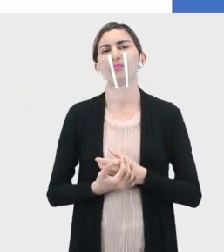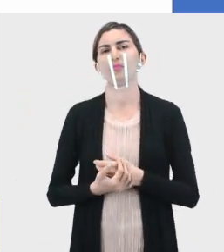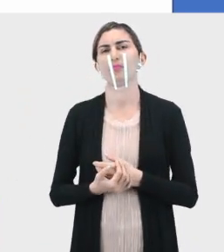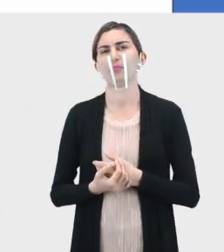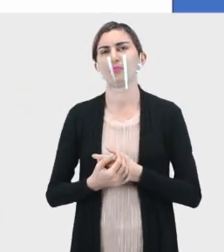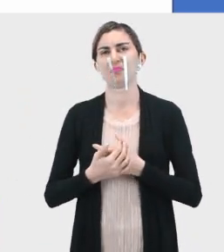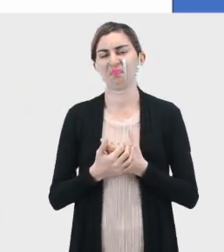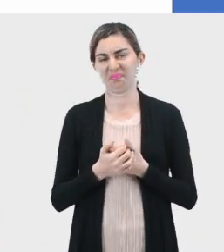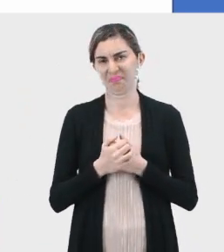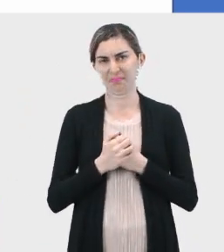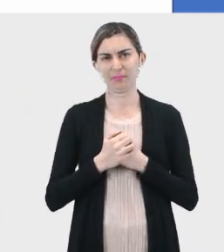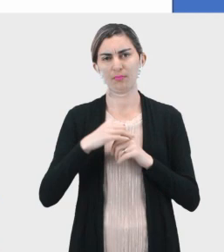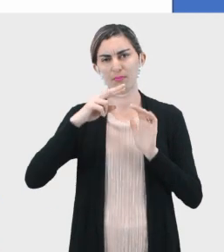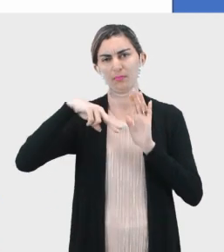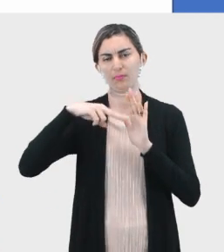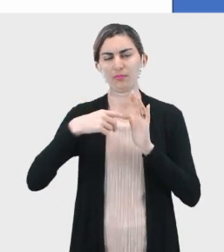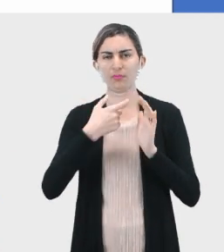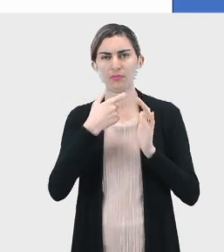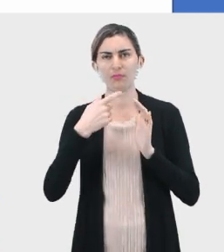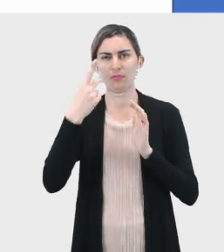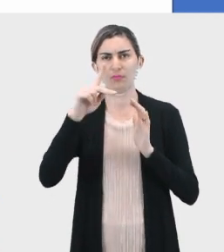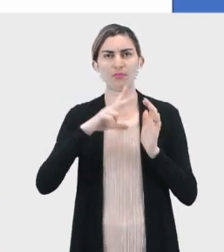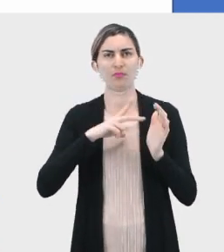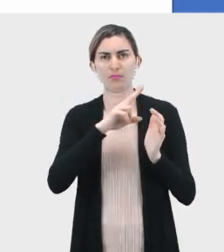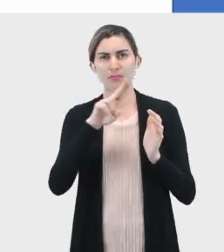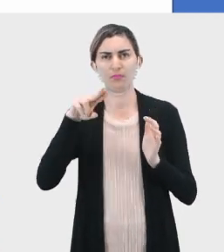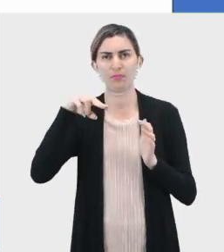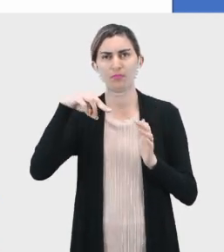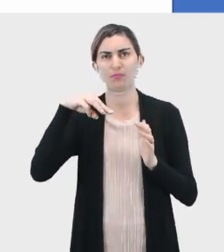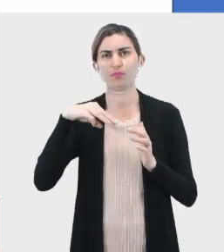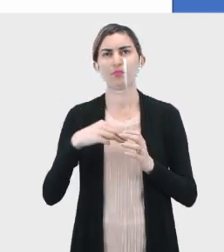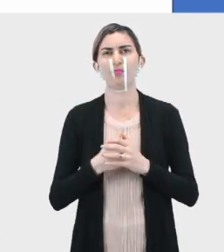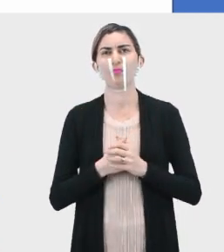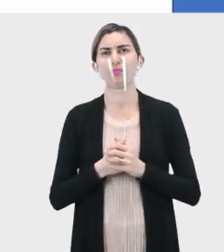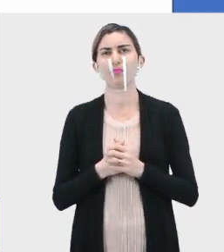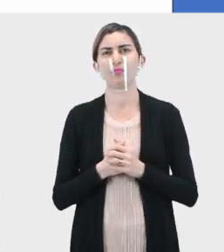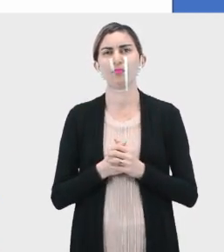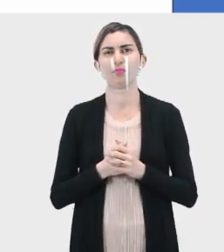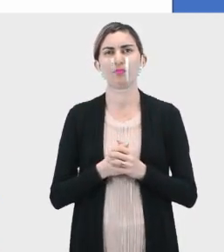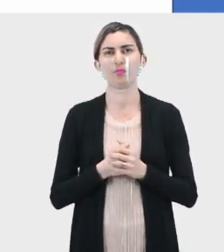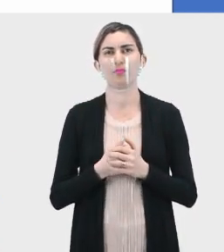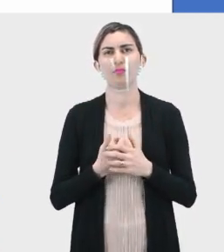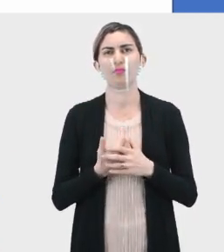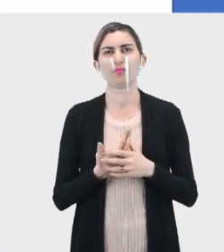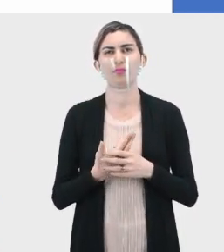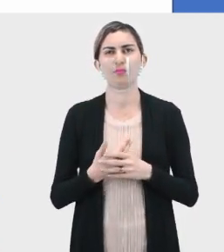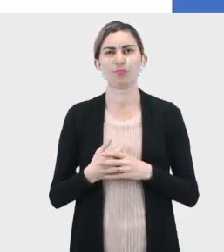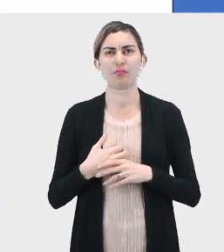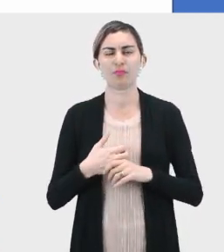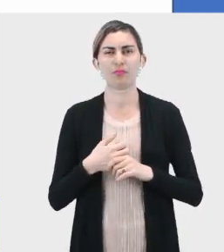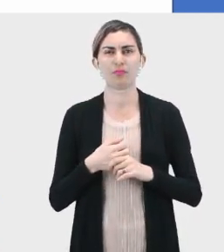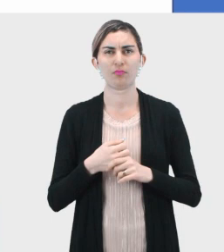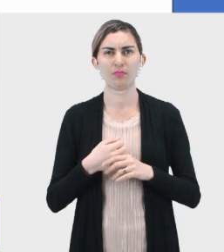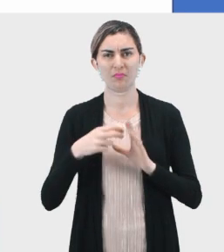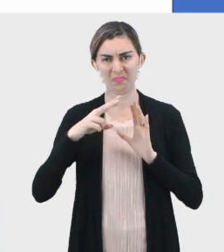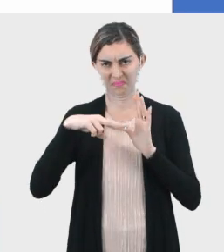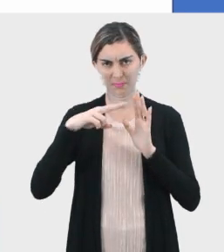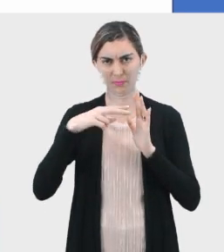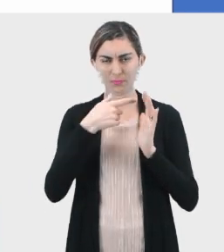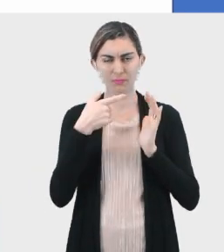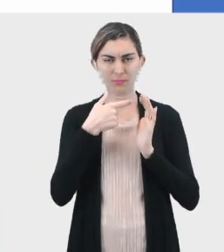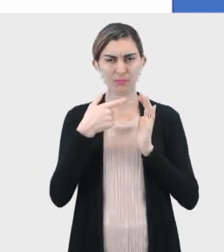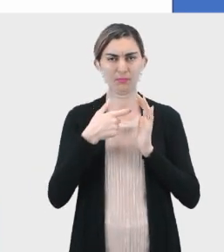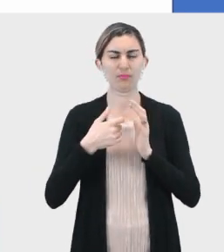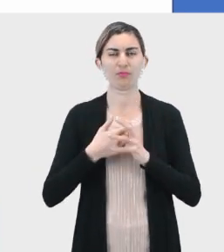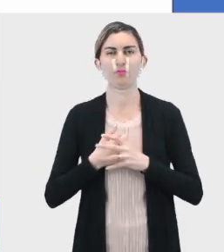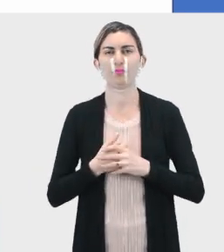pseudonym of Margaret Ann Johnson, ela tem aí o nome de Margaret Ann Johnson, was a writer and poet